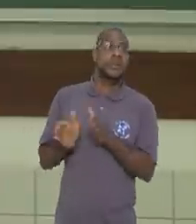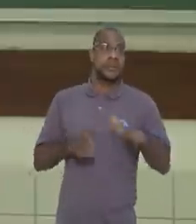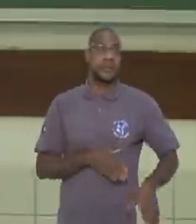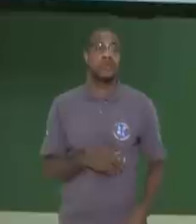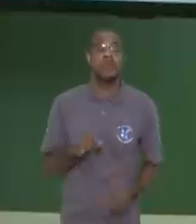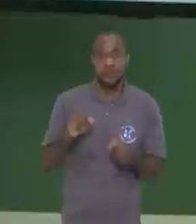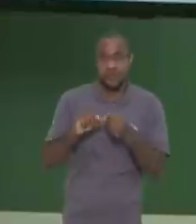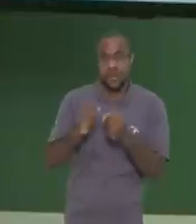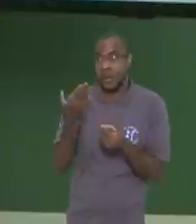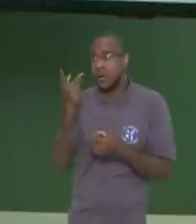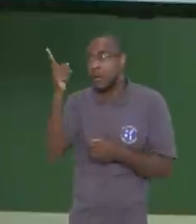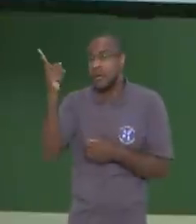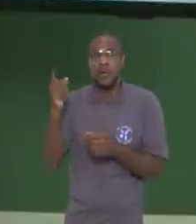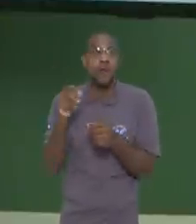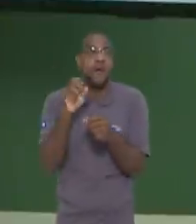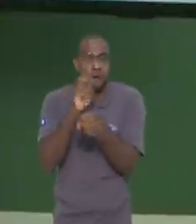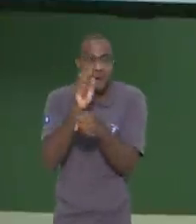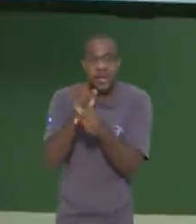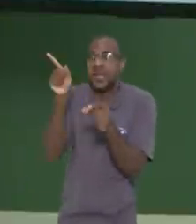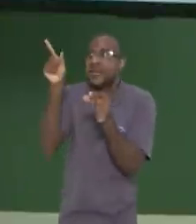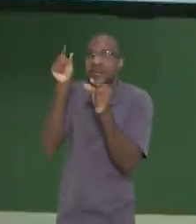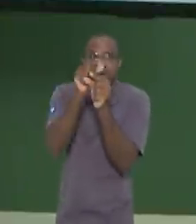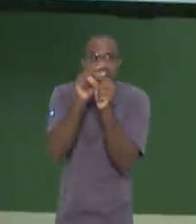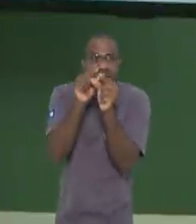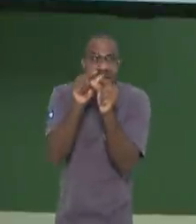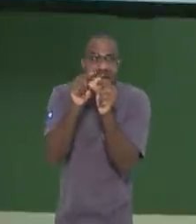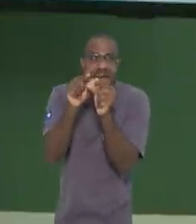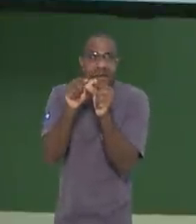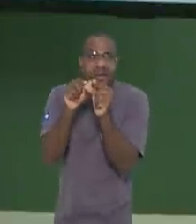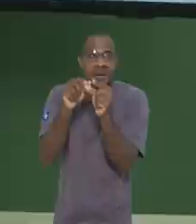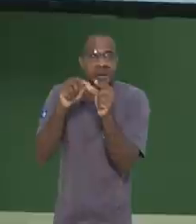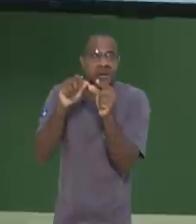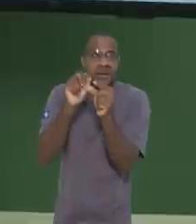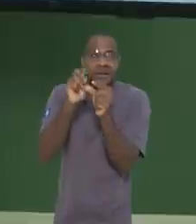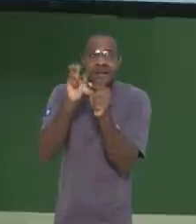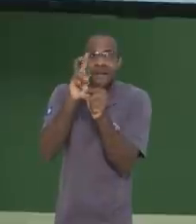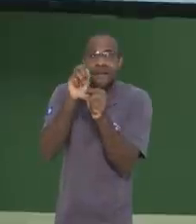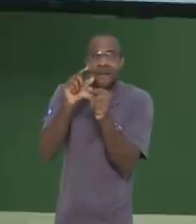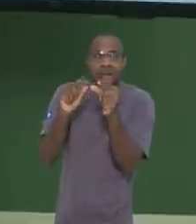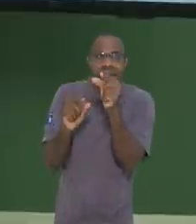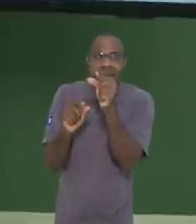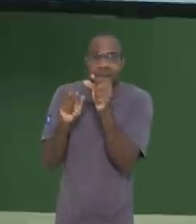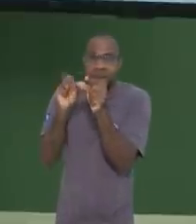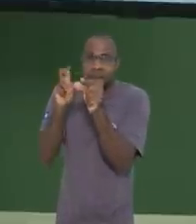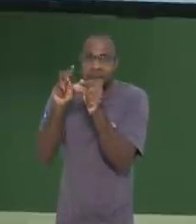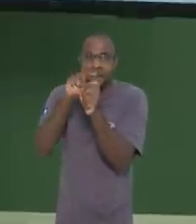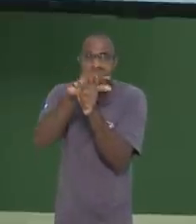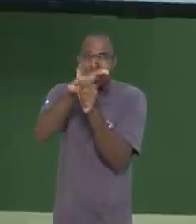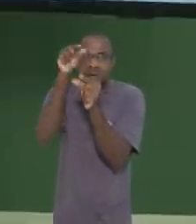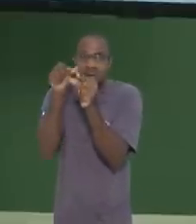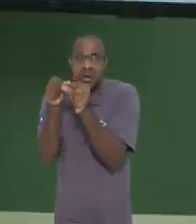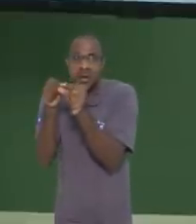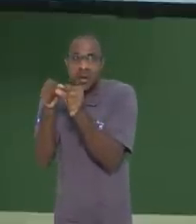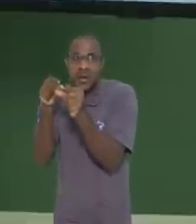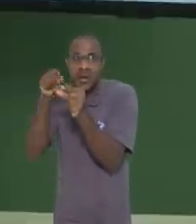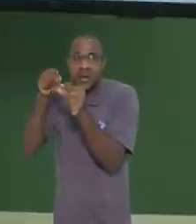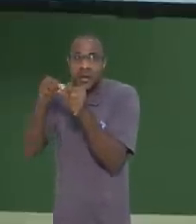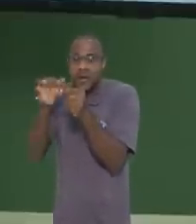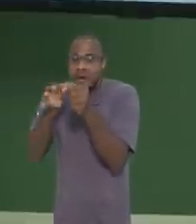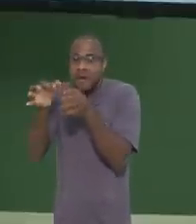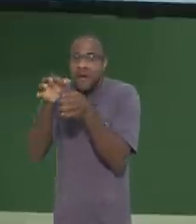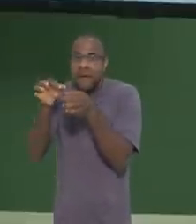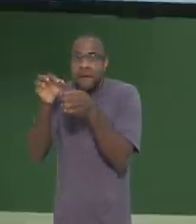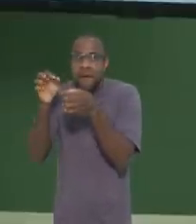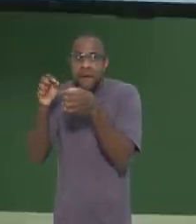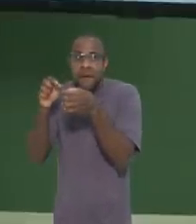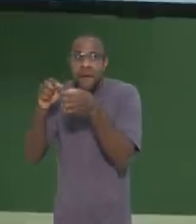eles fizeram. Eles pegaram um vírus, modificaram esse vírus para ele não causar doença no menino e dentro do vírus eles